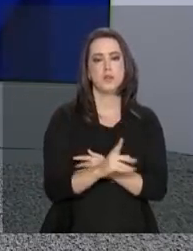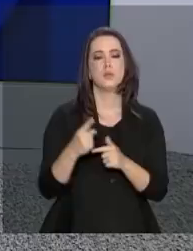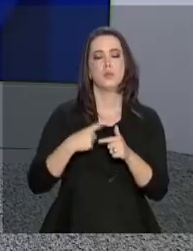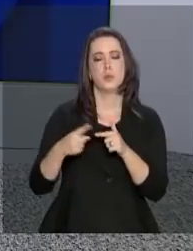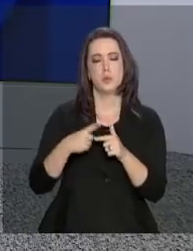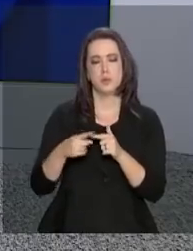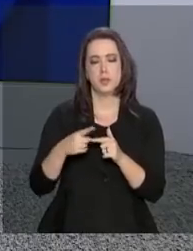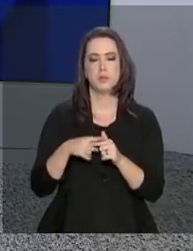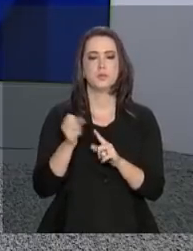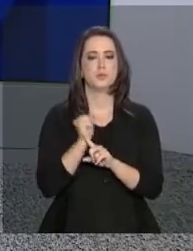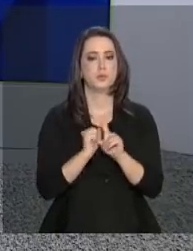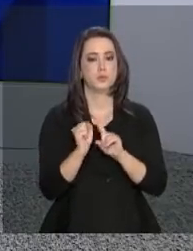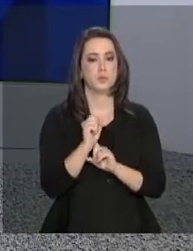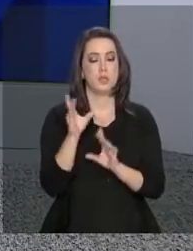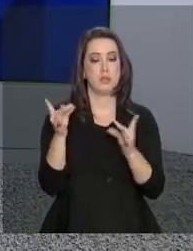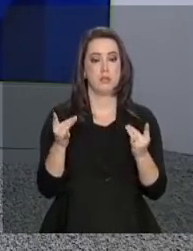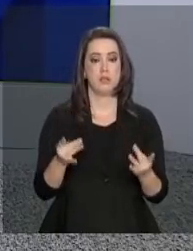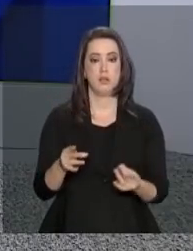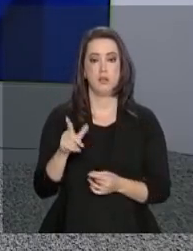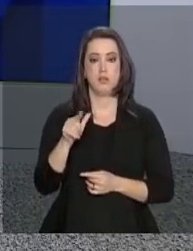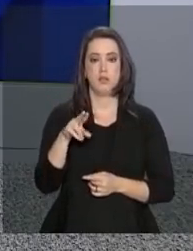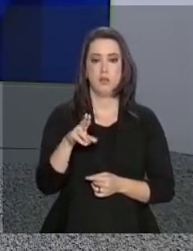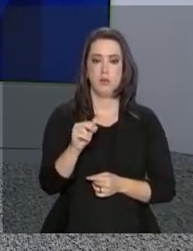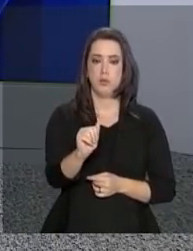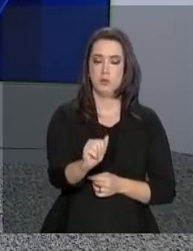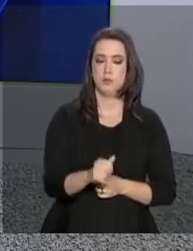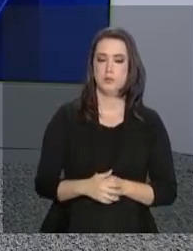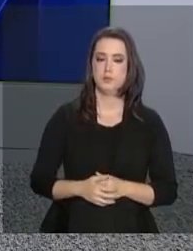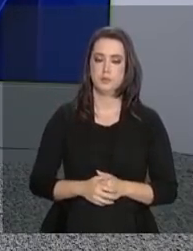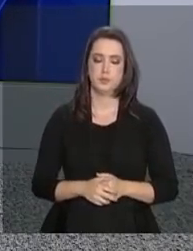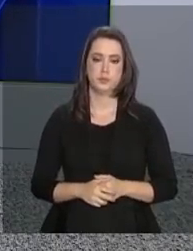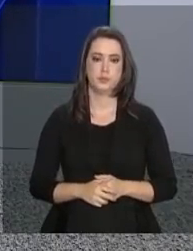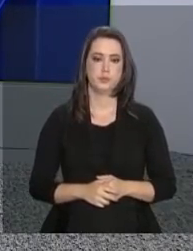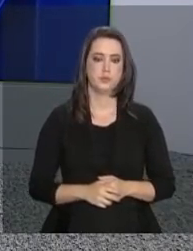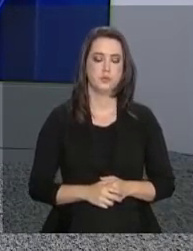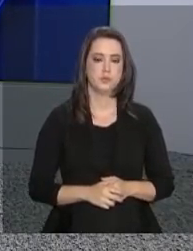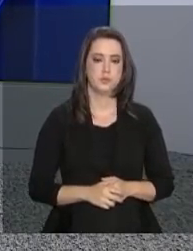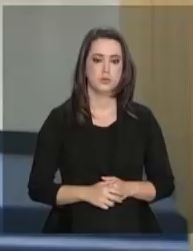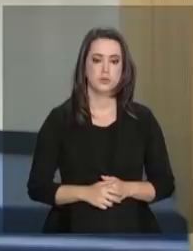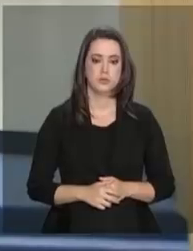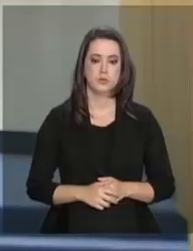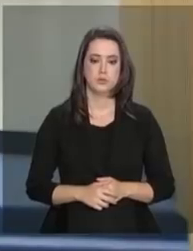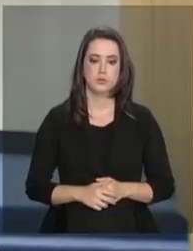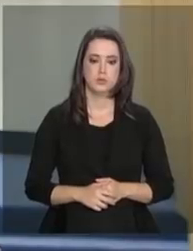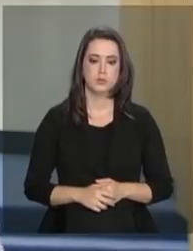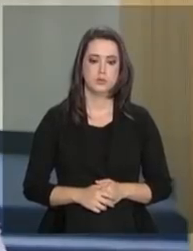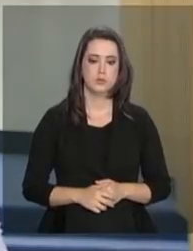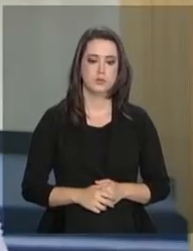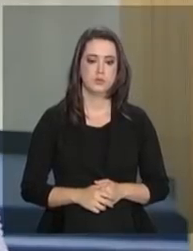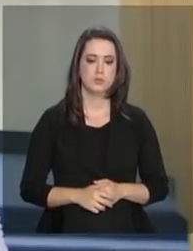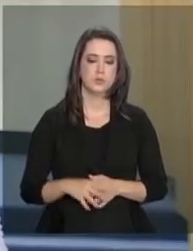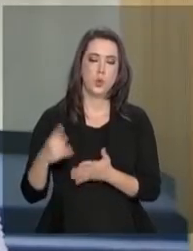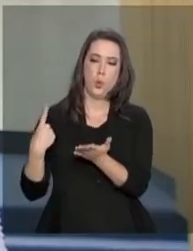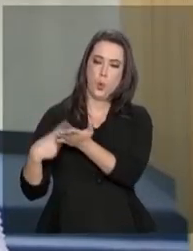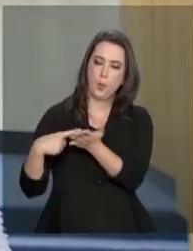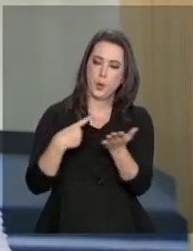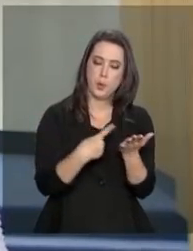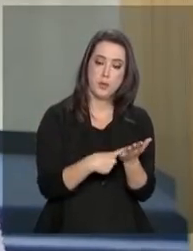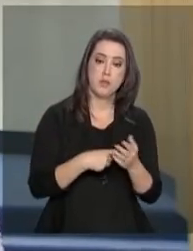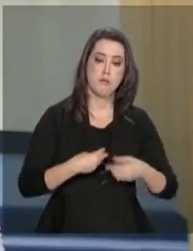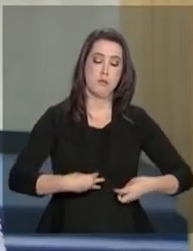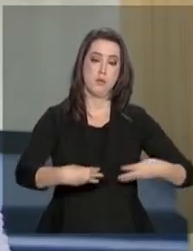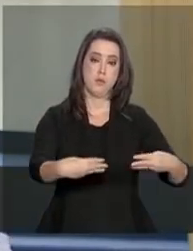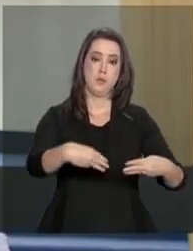risco social quem tem os detalhes é repórter luana karen o convênio entre o ministério do